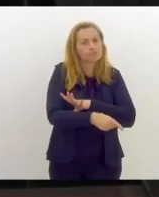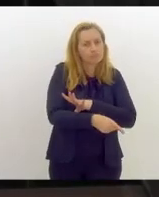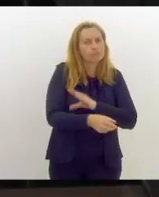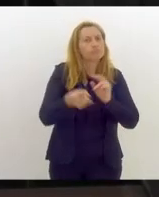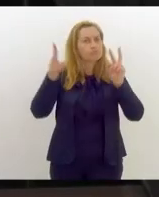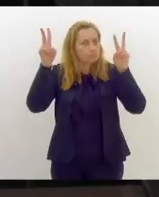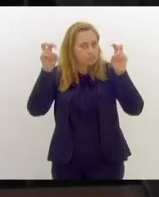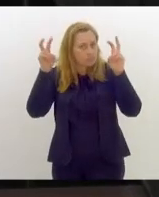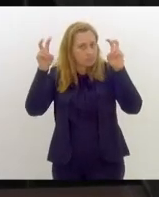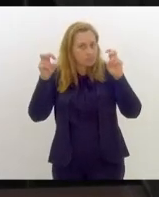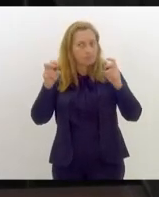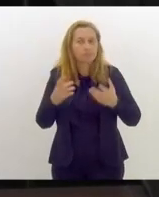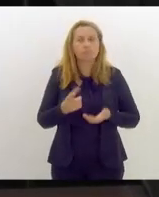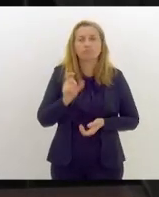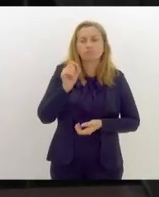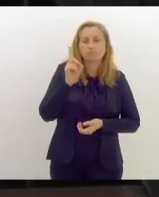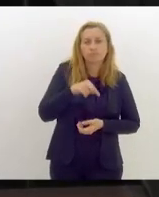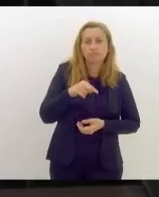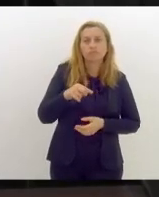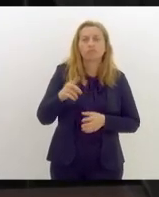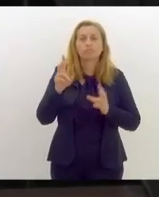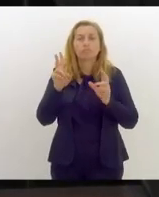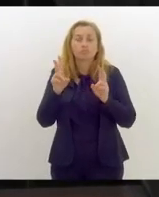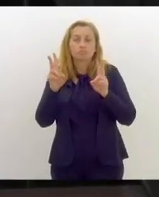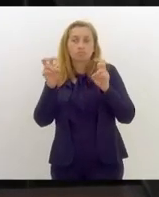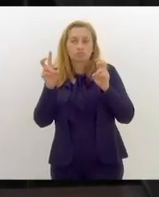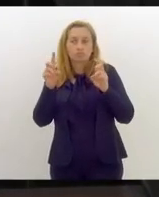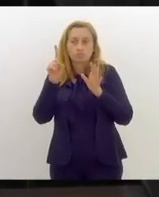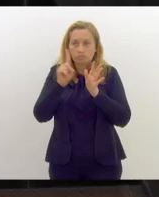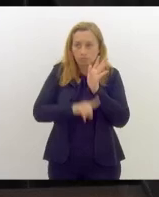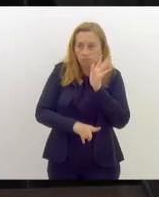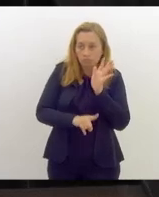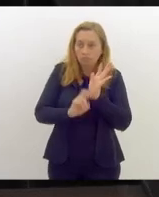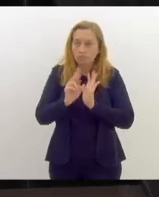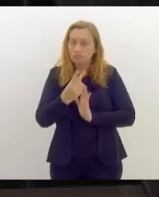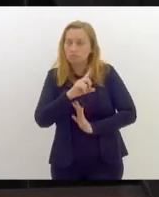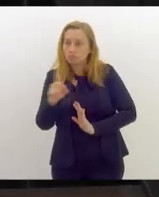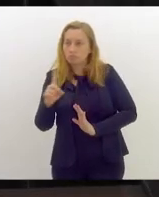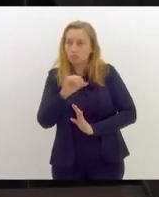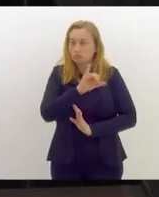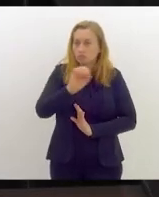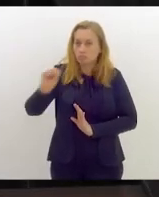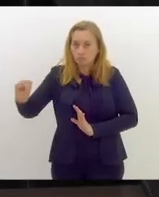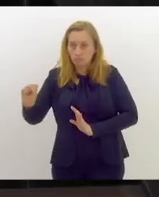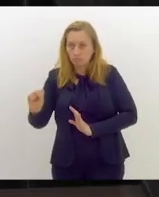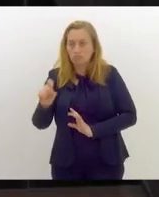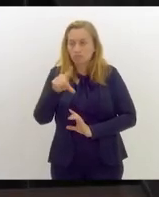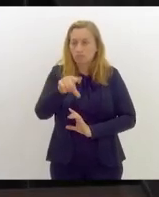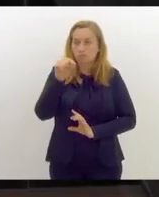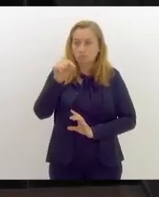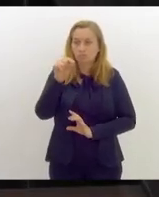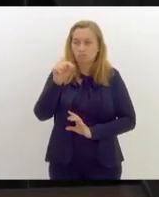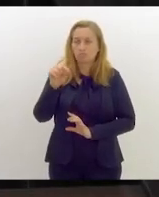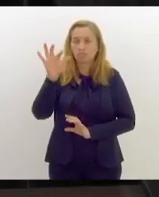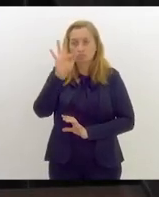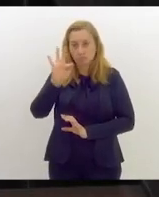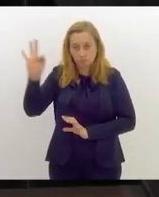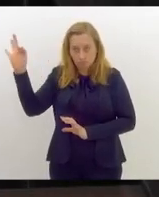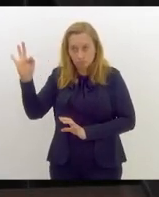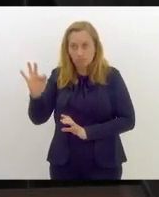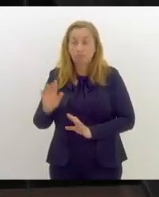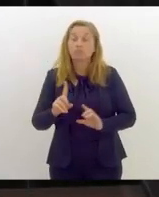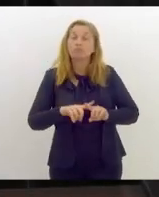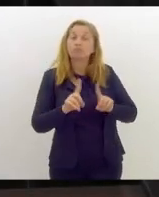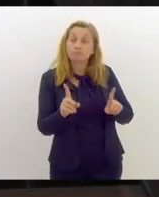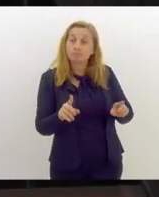esse tema que é o tema da redução ou não do ICMS a partir da decisão Federal mas o que